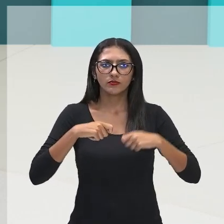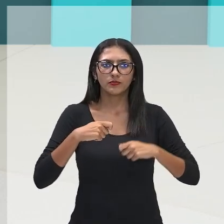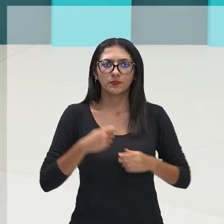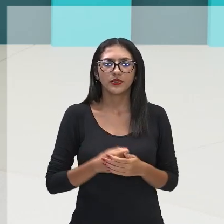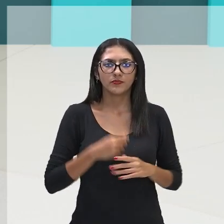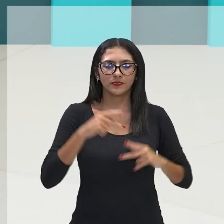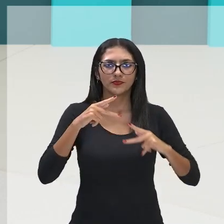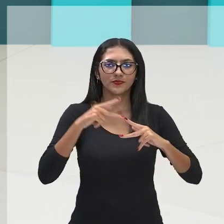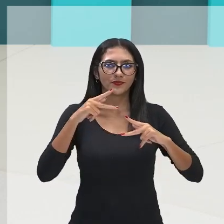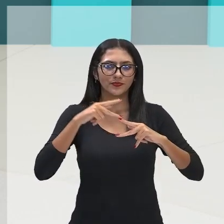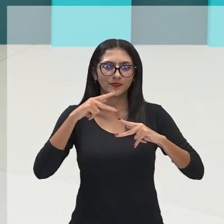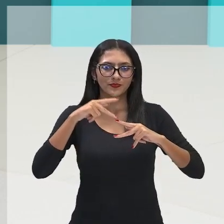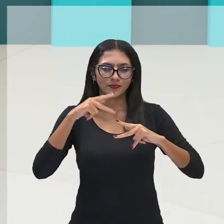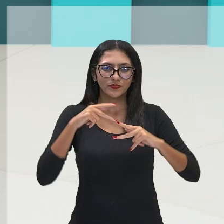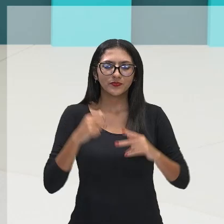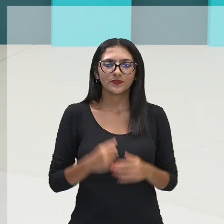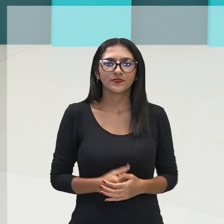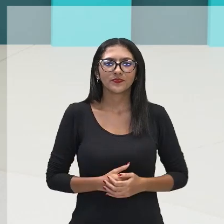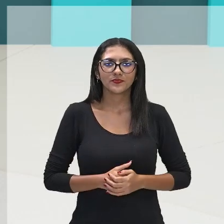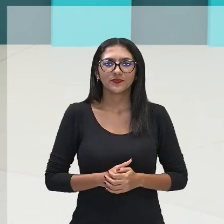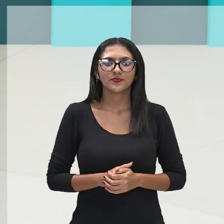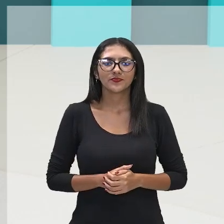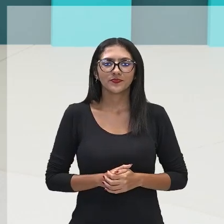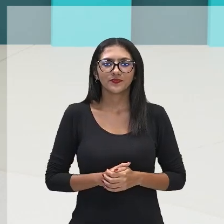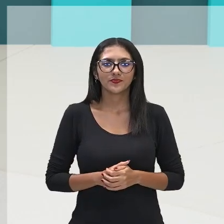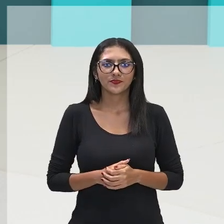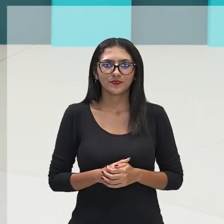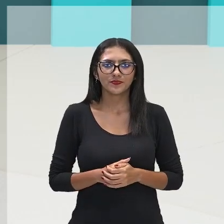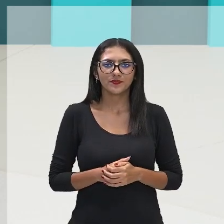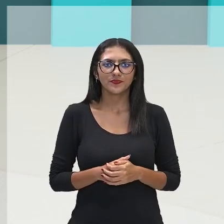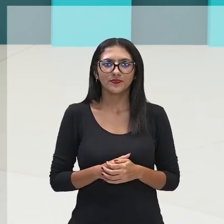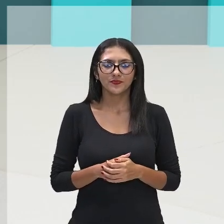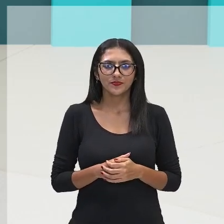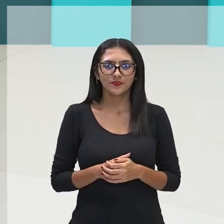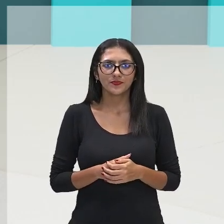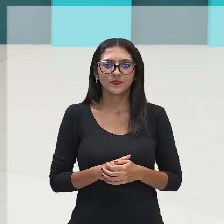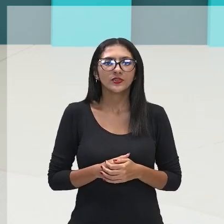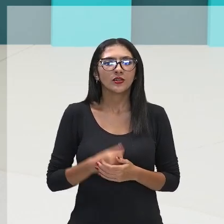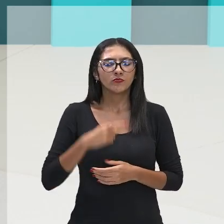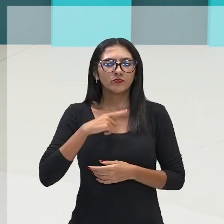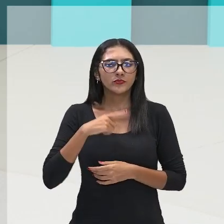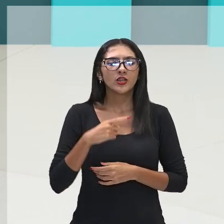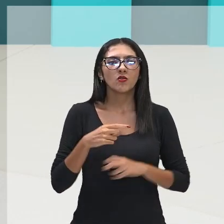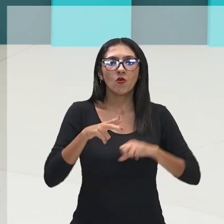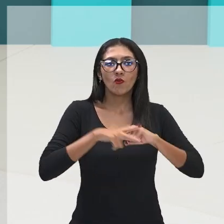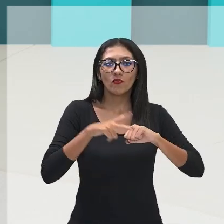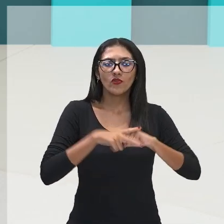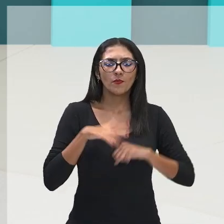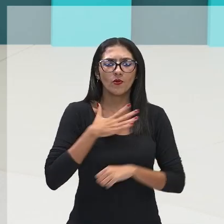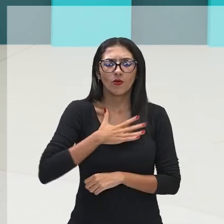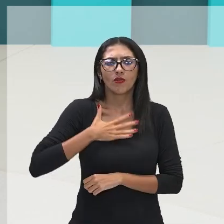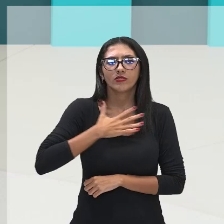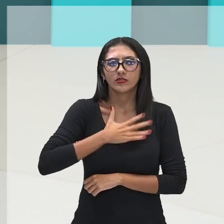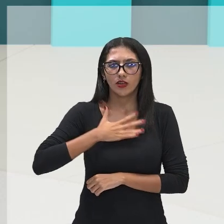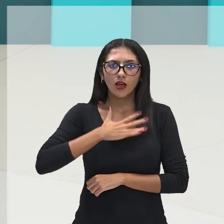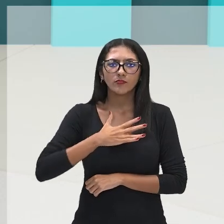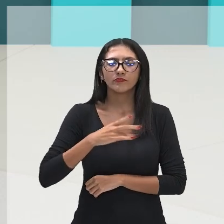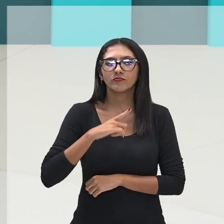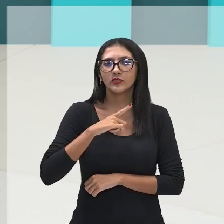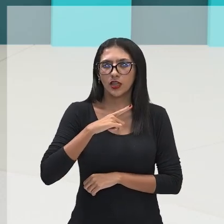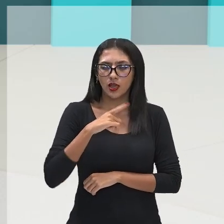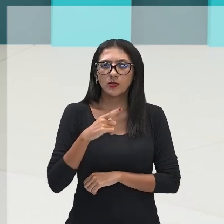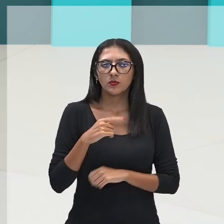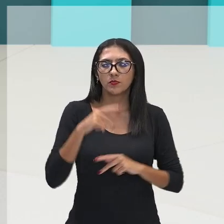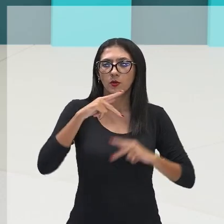oração adjetiva. Vejam, eu gosto de roupas. Perceba que o verbo gostar exige preposição. Quem